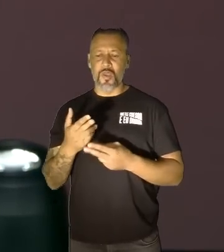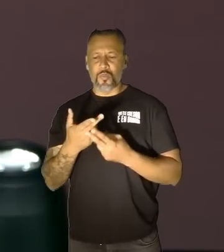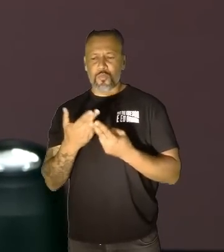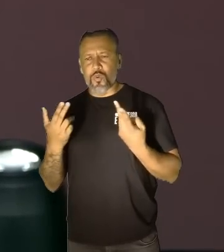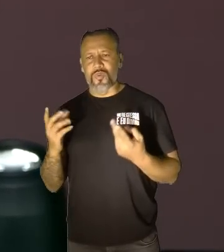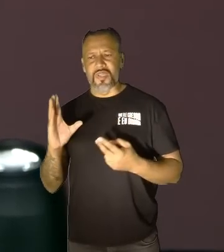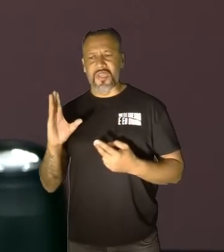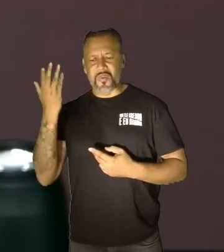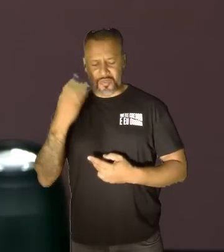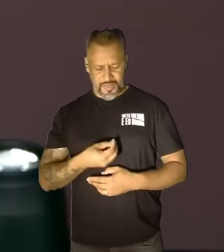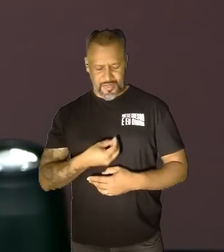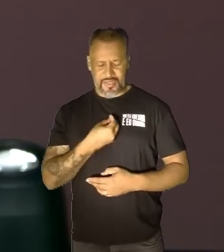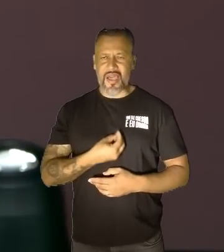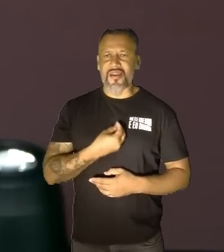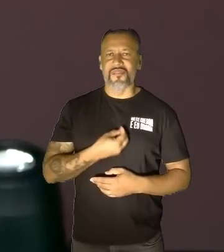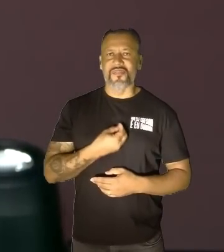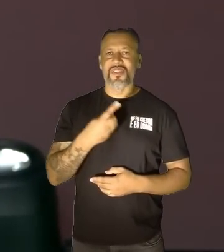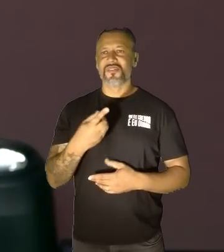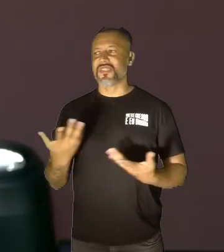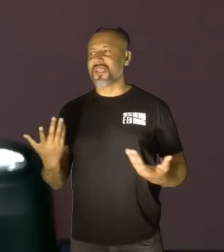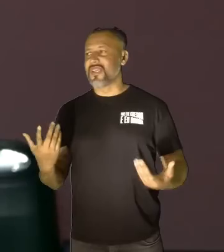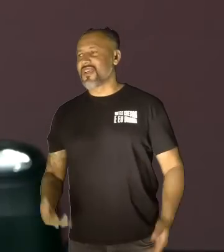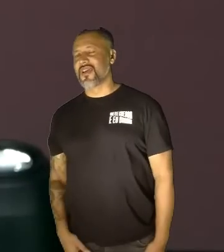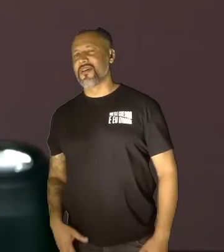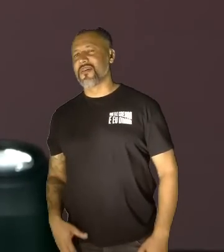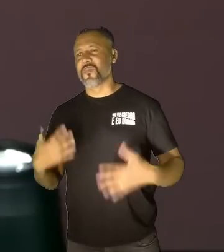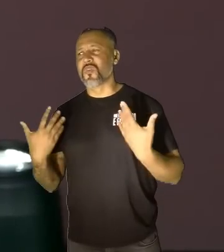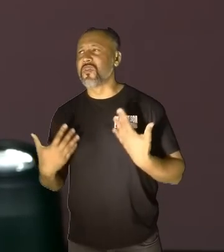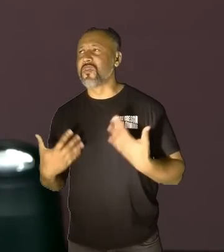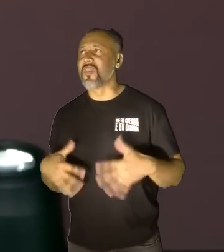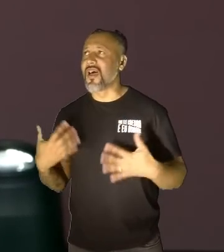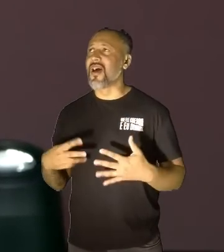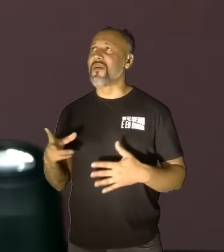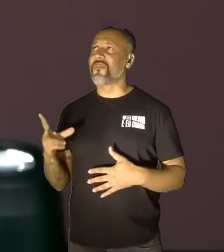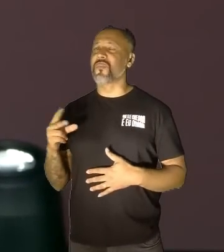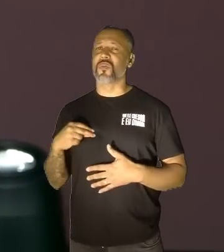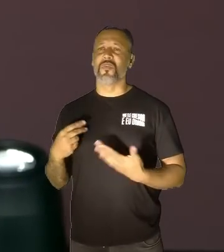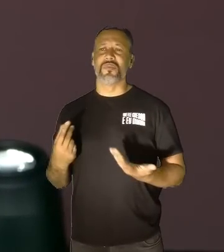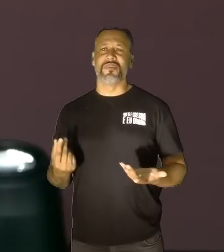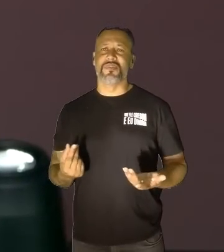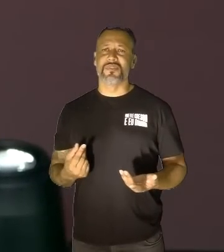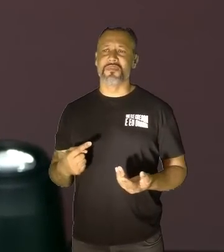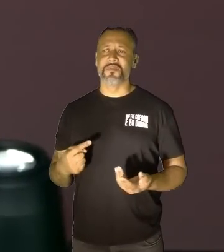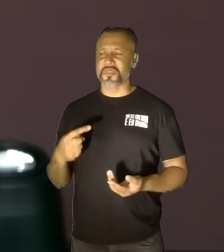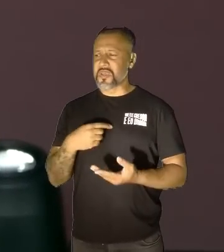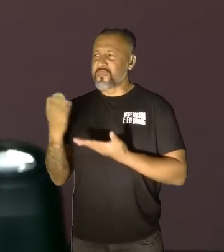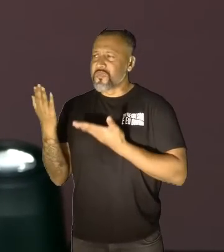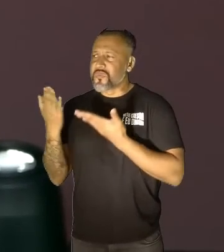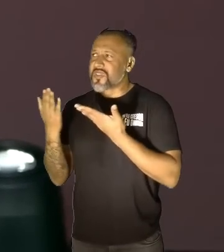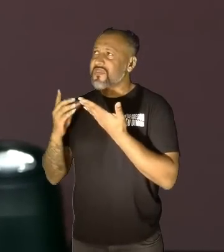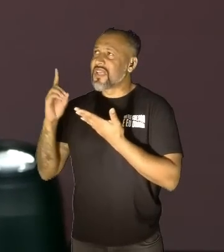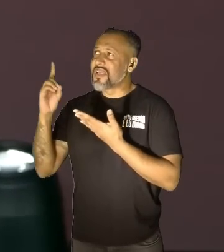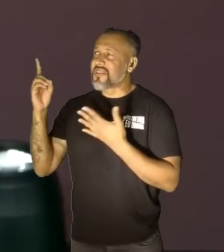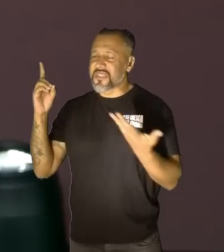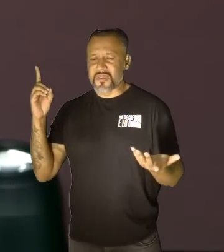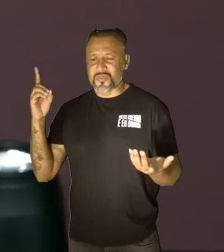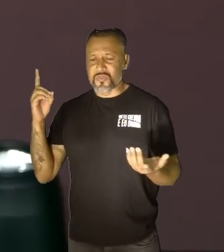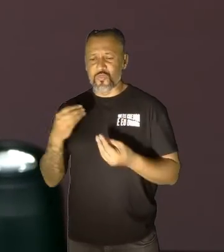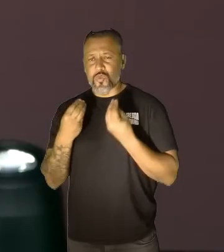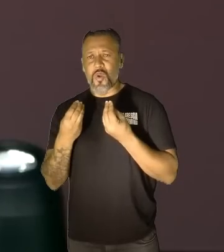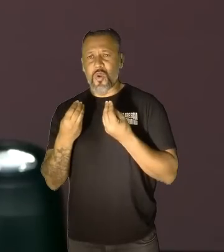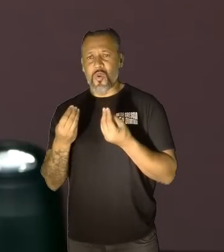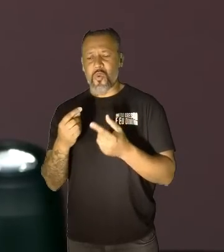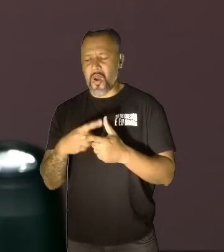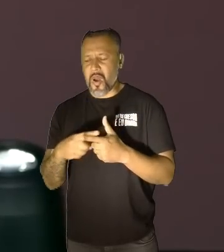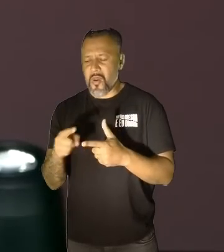que tem feito você questionar se vale a pena servir a Deus ou não. mas Deus te deu uma chave para abrir